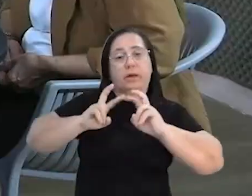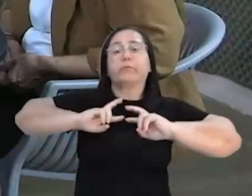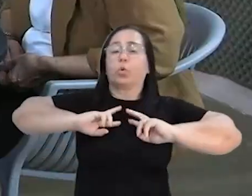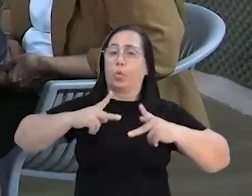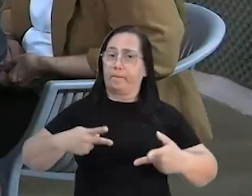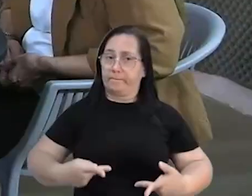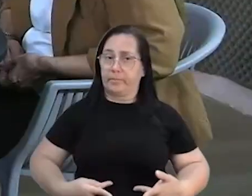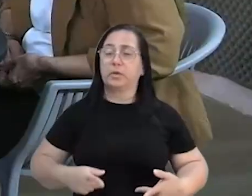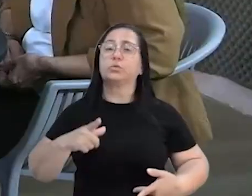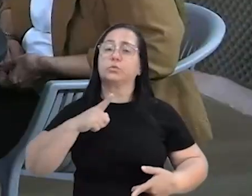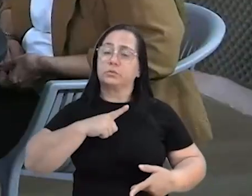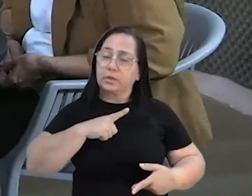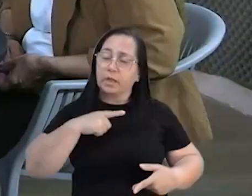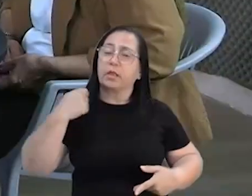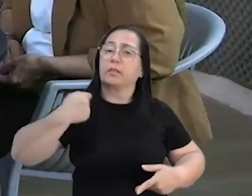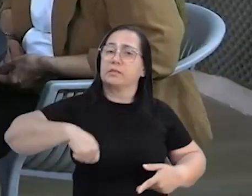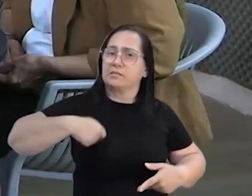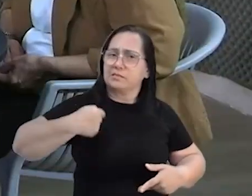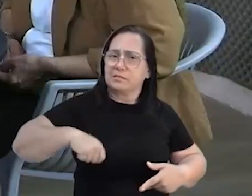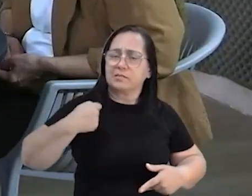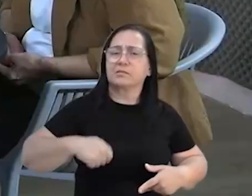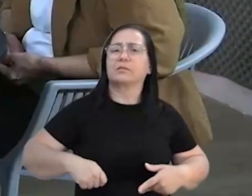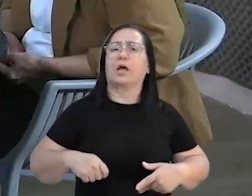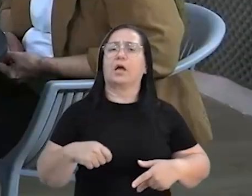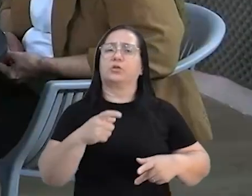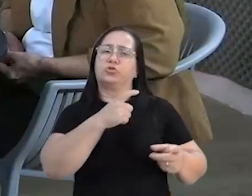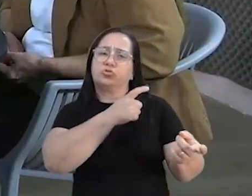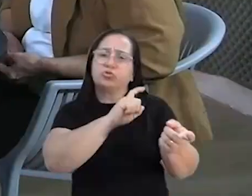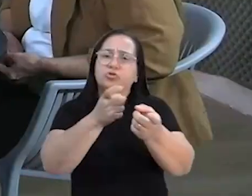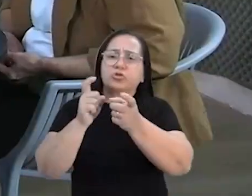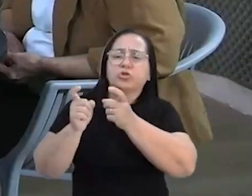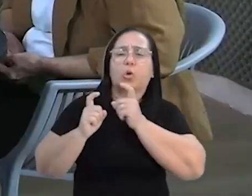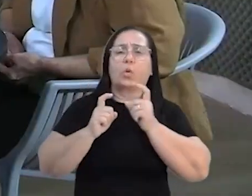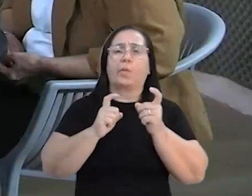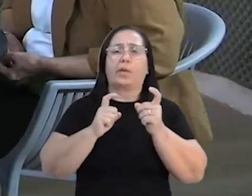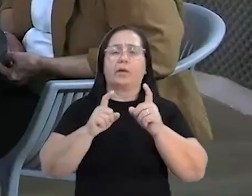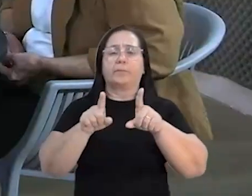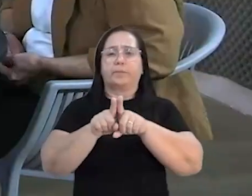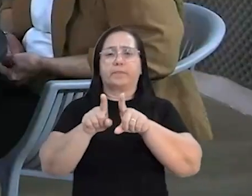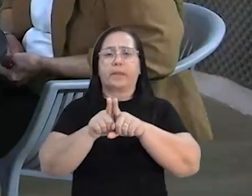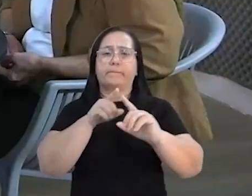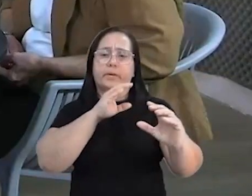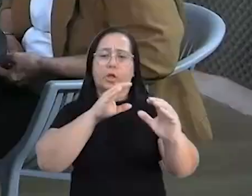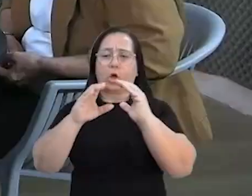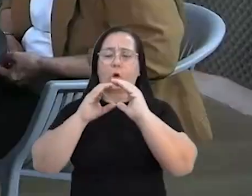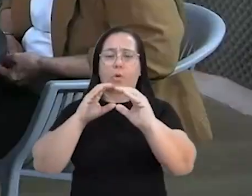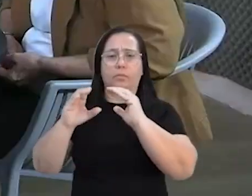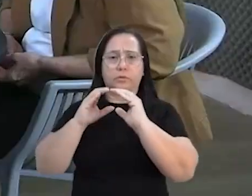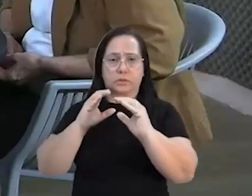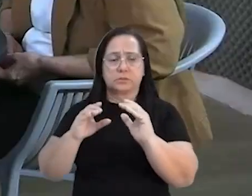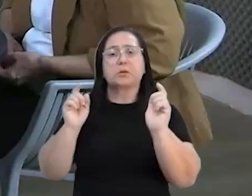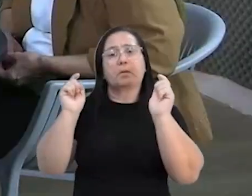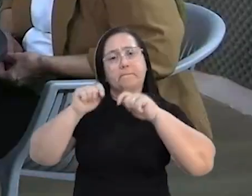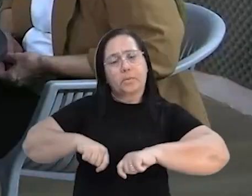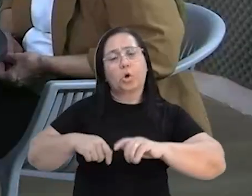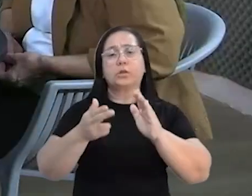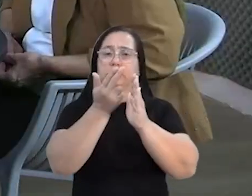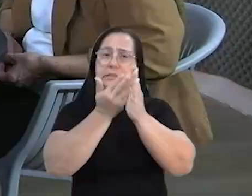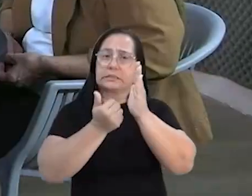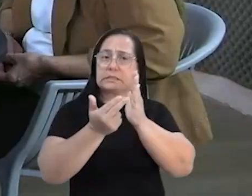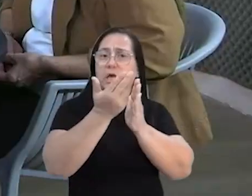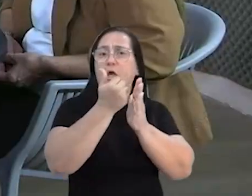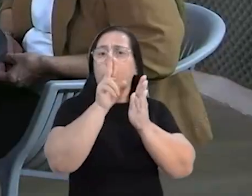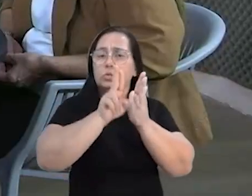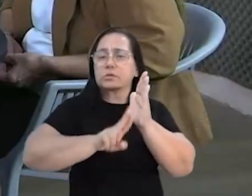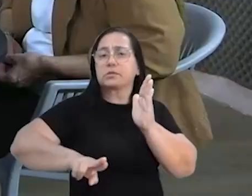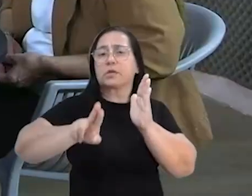humano tem essa necessidade de dialogar, tem essa necessidade de se comunicar, seja por meio de desenhos, e